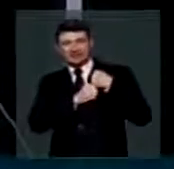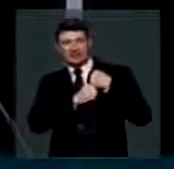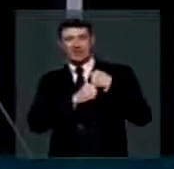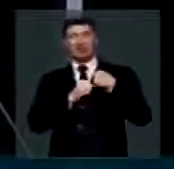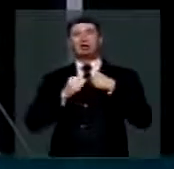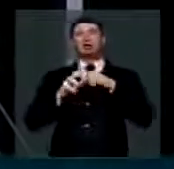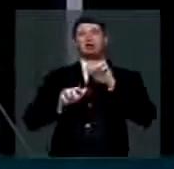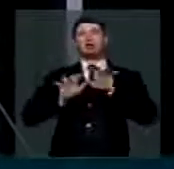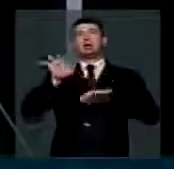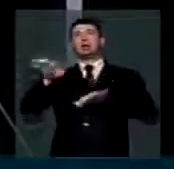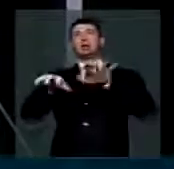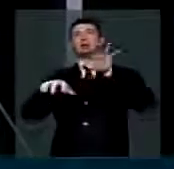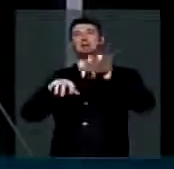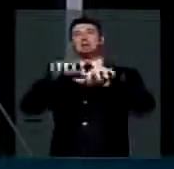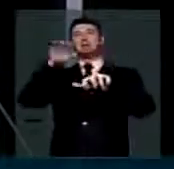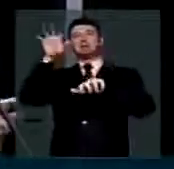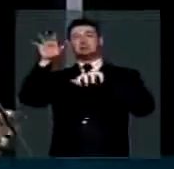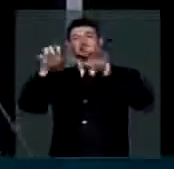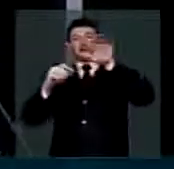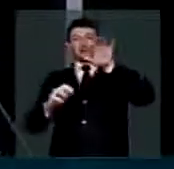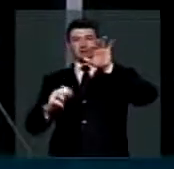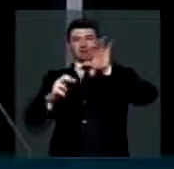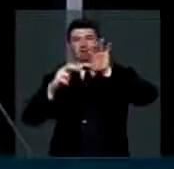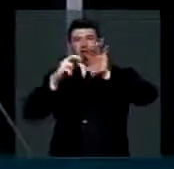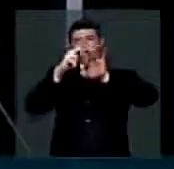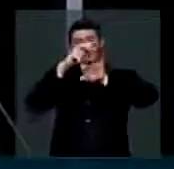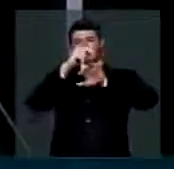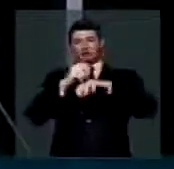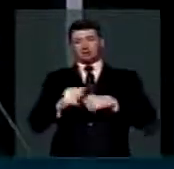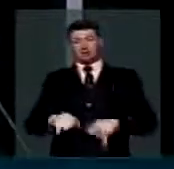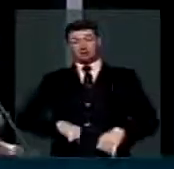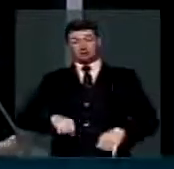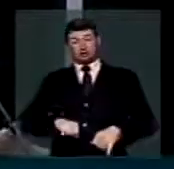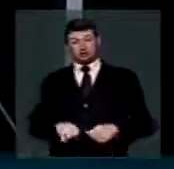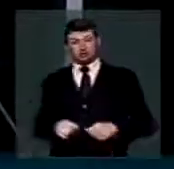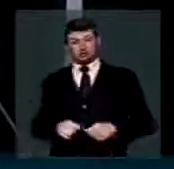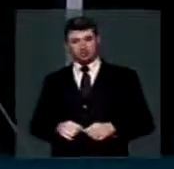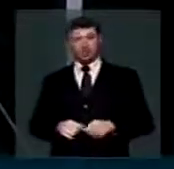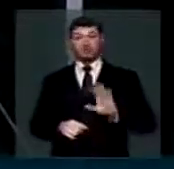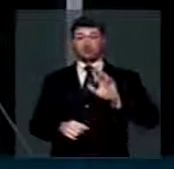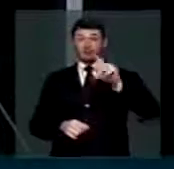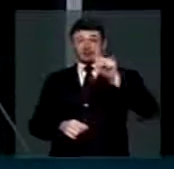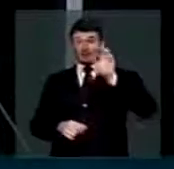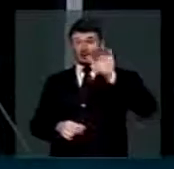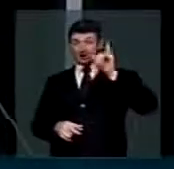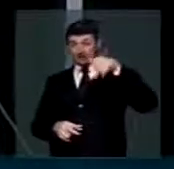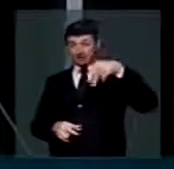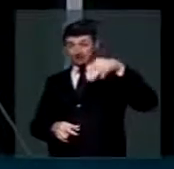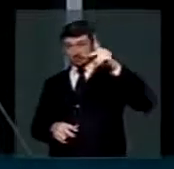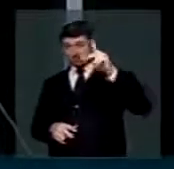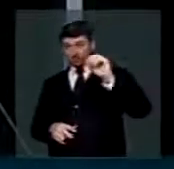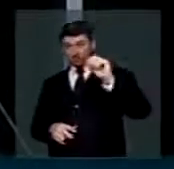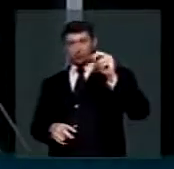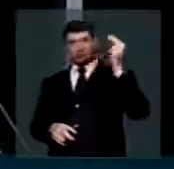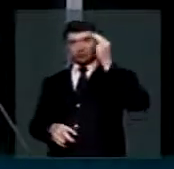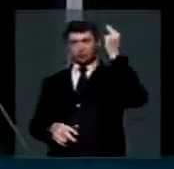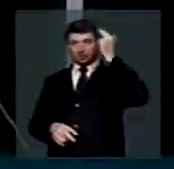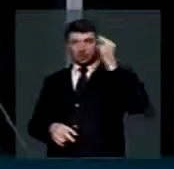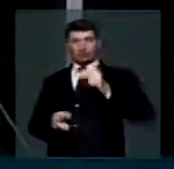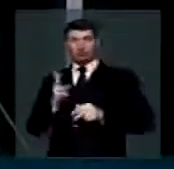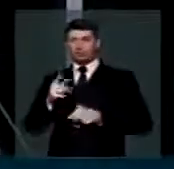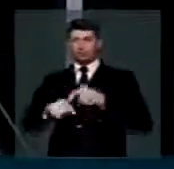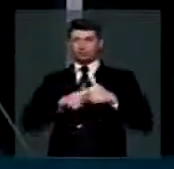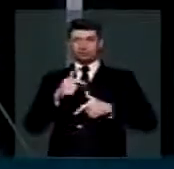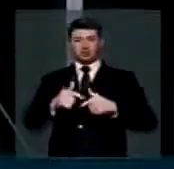costas, subindo rebanceira, num sofrimento terrível. O garimpo chegou o momento que não tinha mais condição de ser